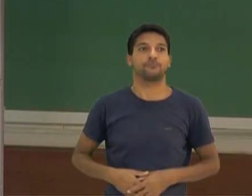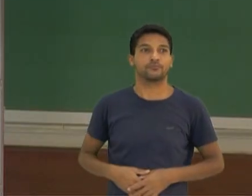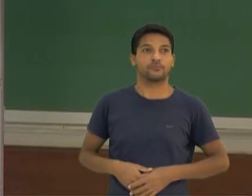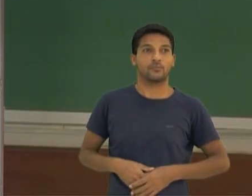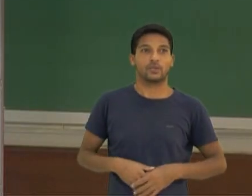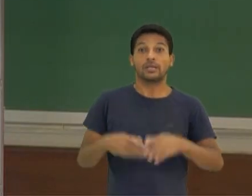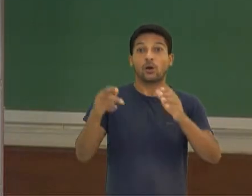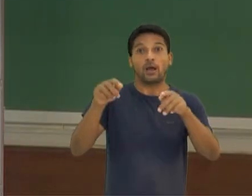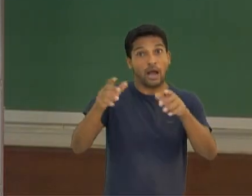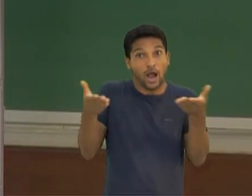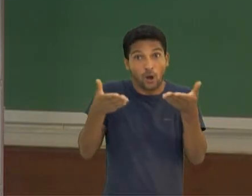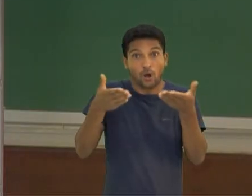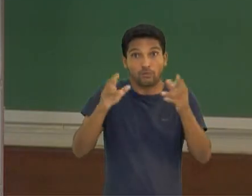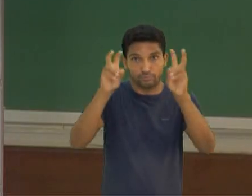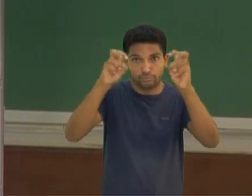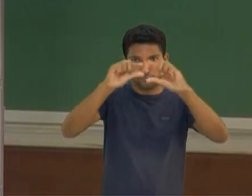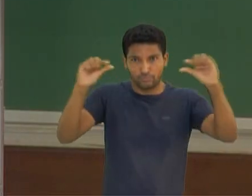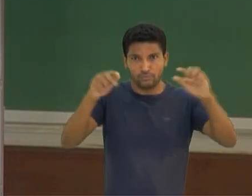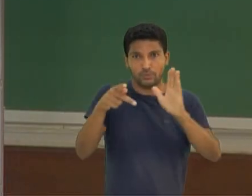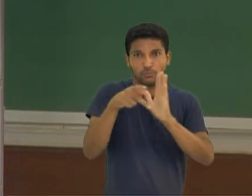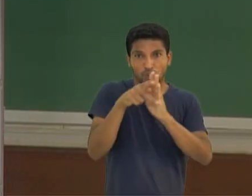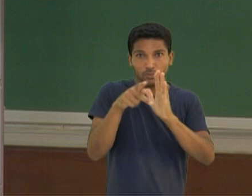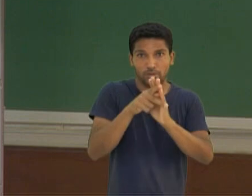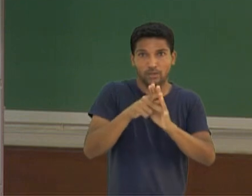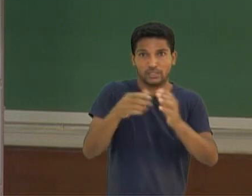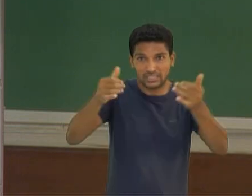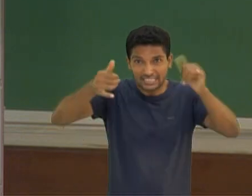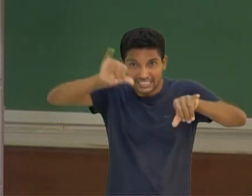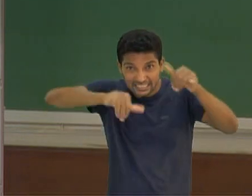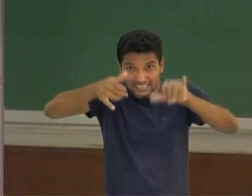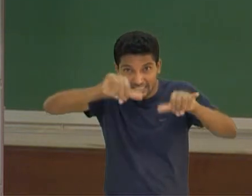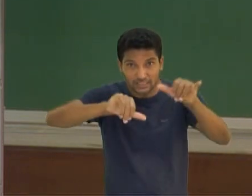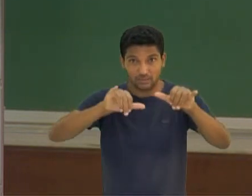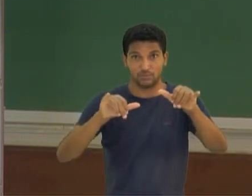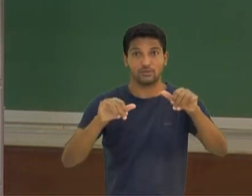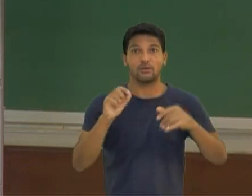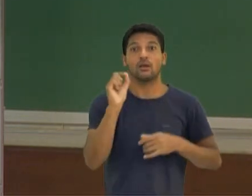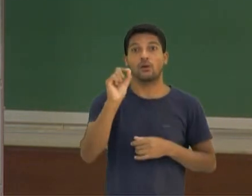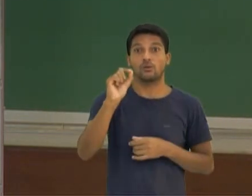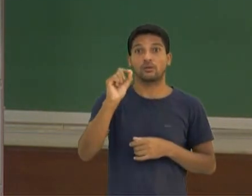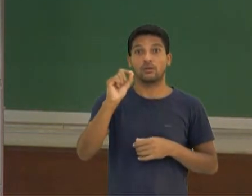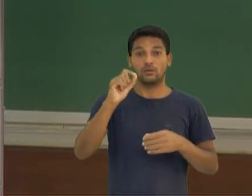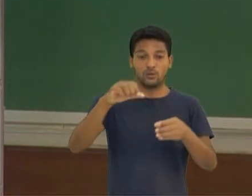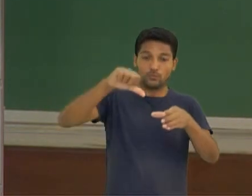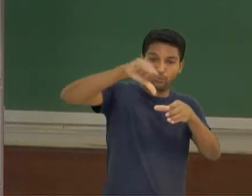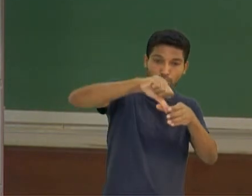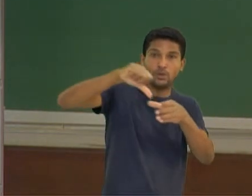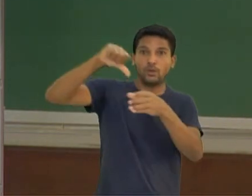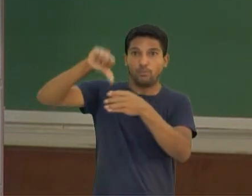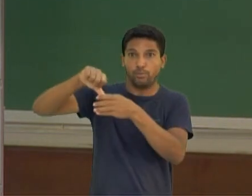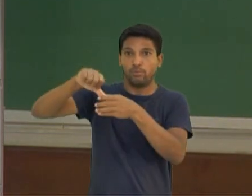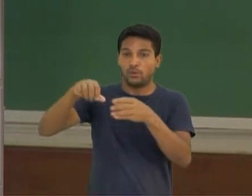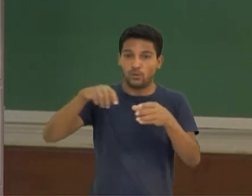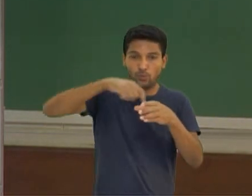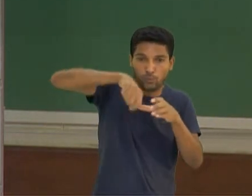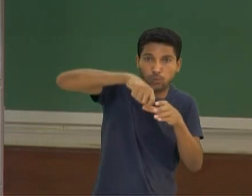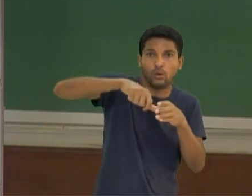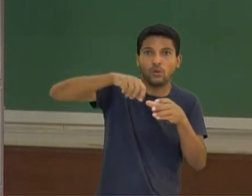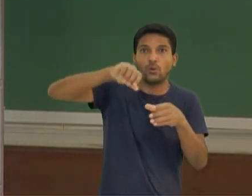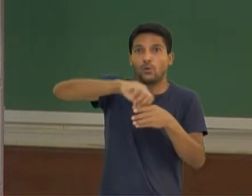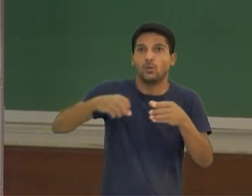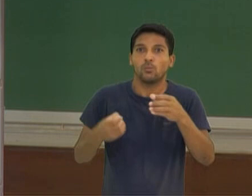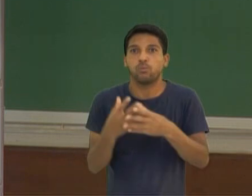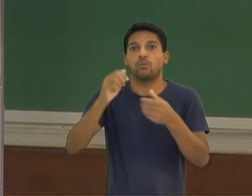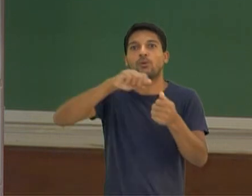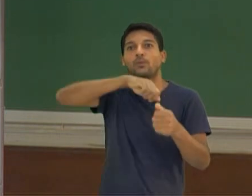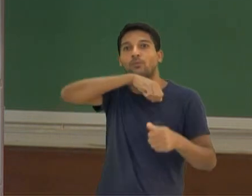alteram a constituição da matéria, né? Geram outras substâncias, transformam uma substância em outras, né? Isaías,